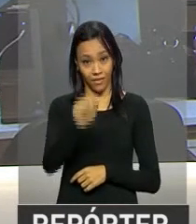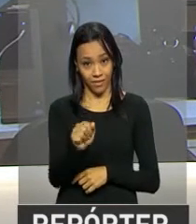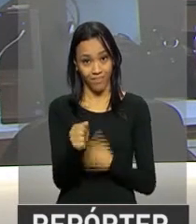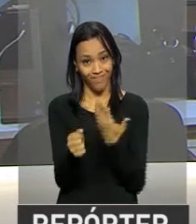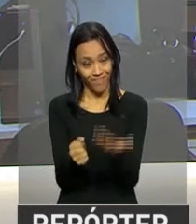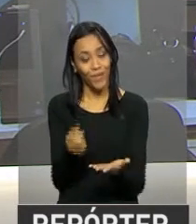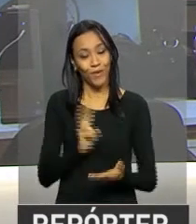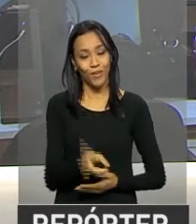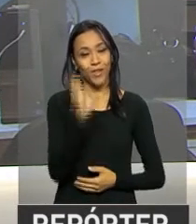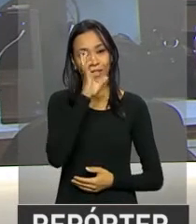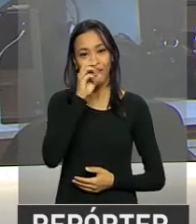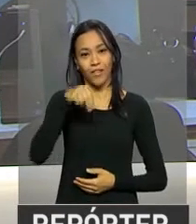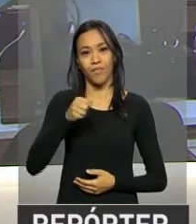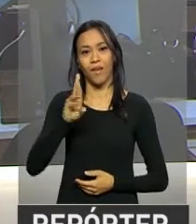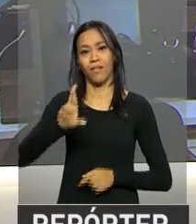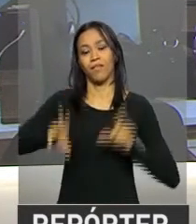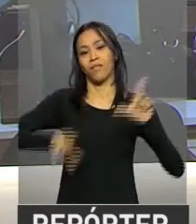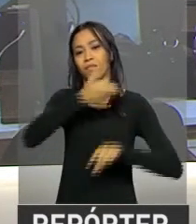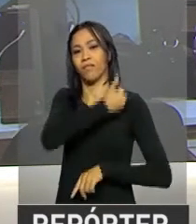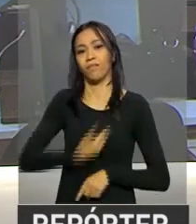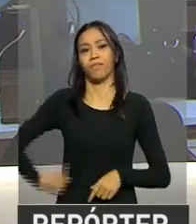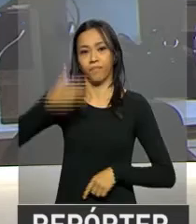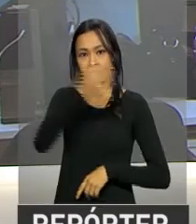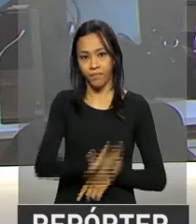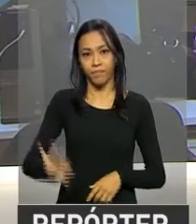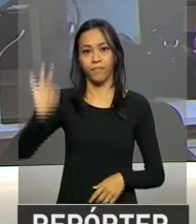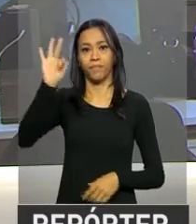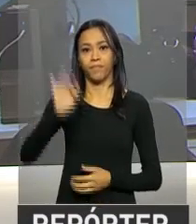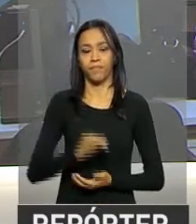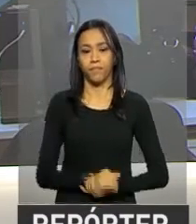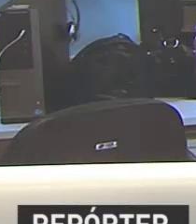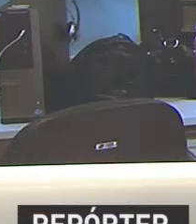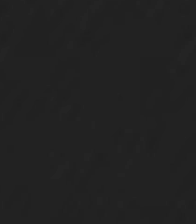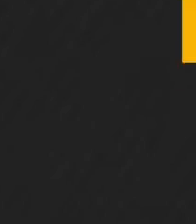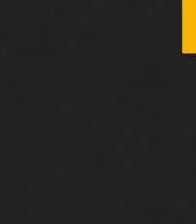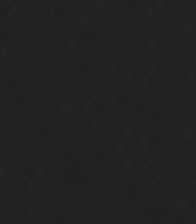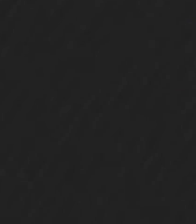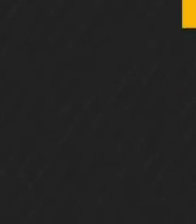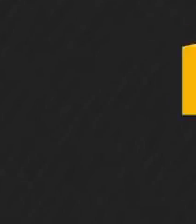continue com a gente em br a tv do governo federal